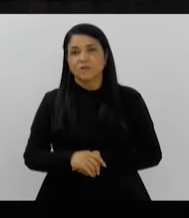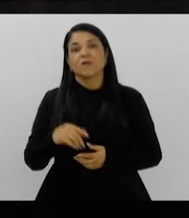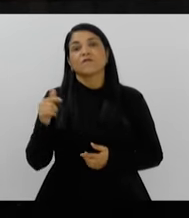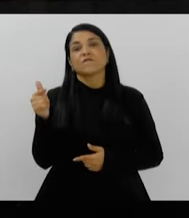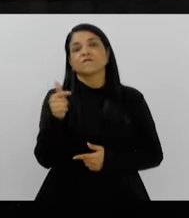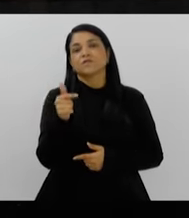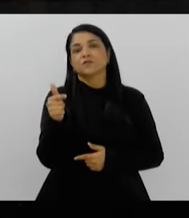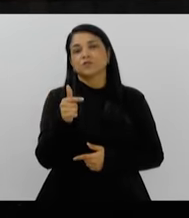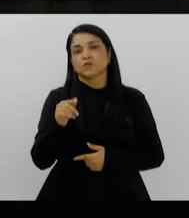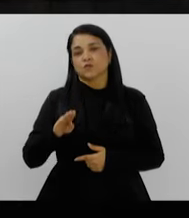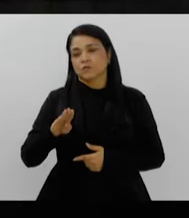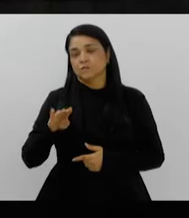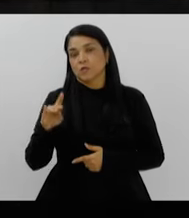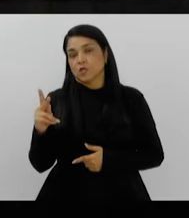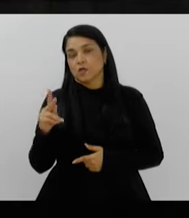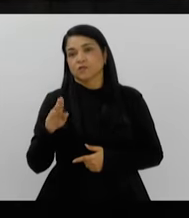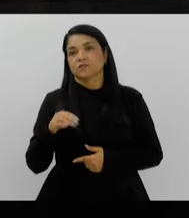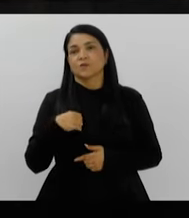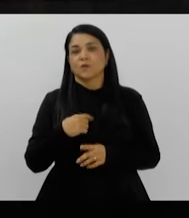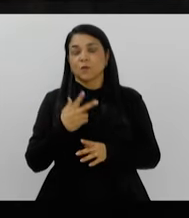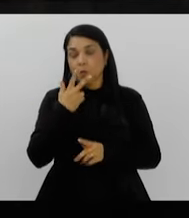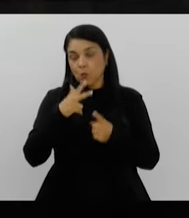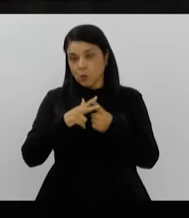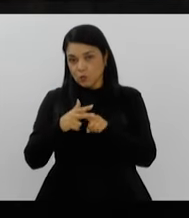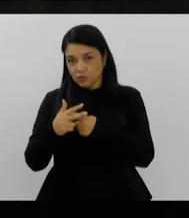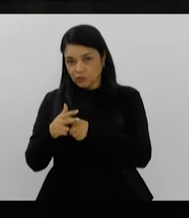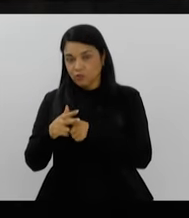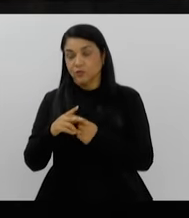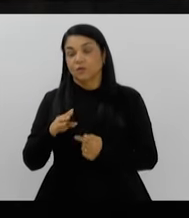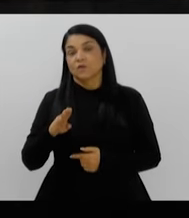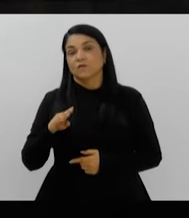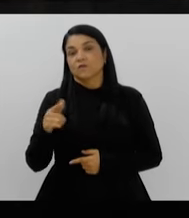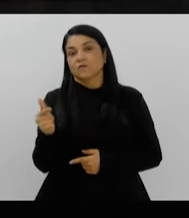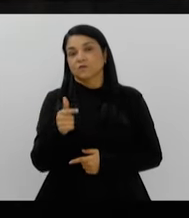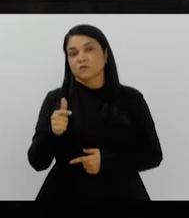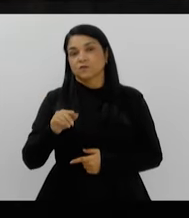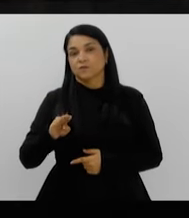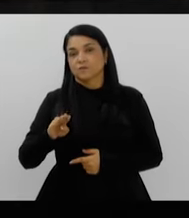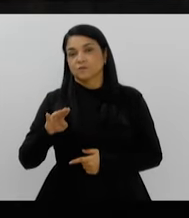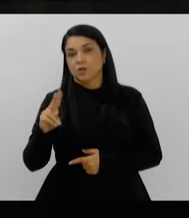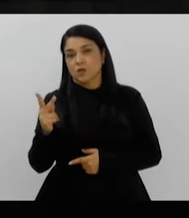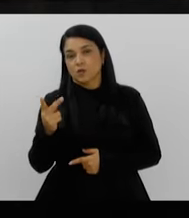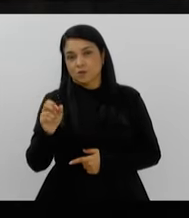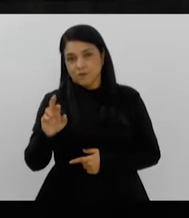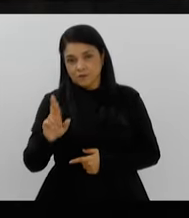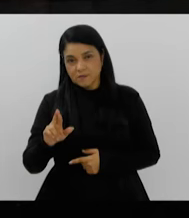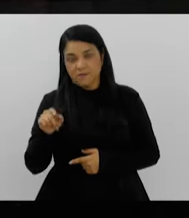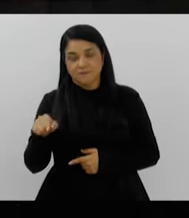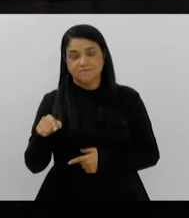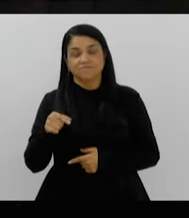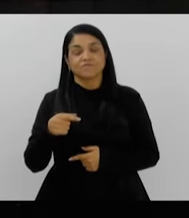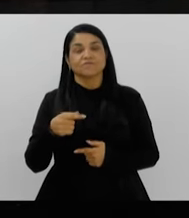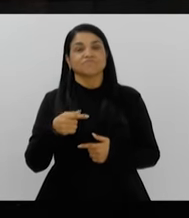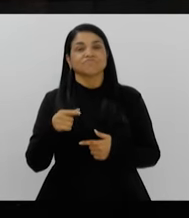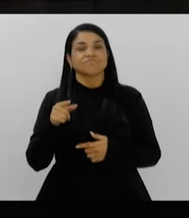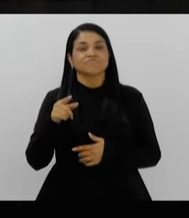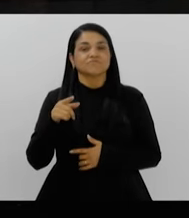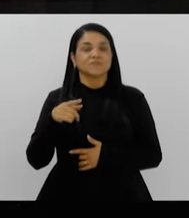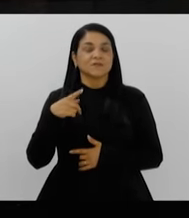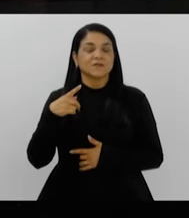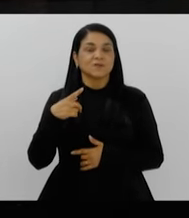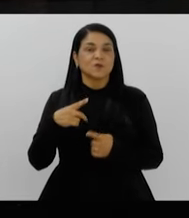22. Então, corrigindo aqui o número, 22 bilhões corrigido pelo nosso super especialista em